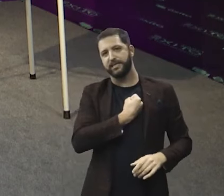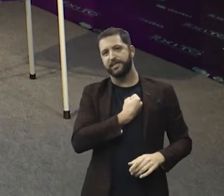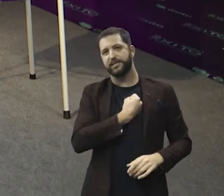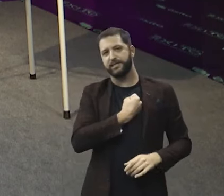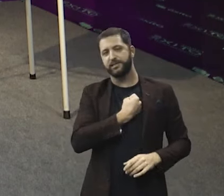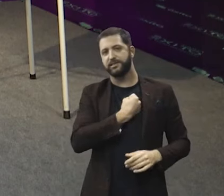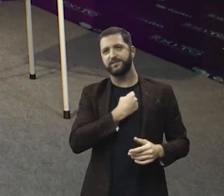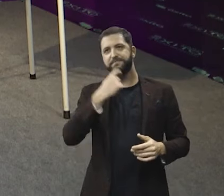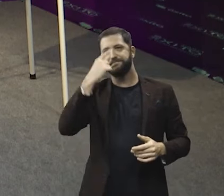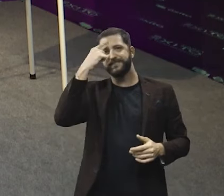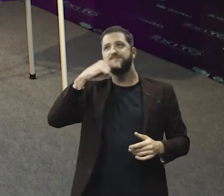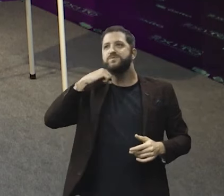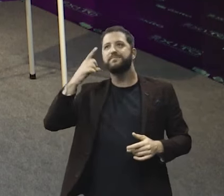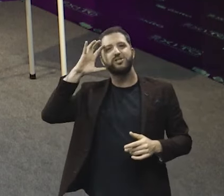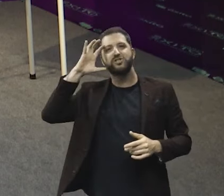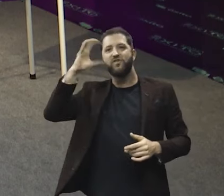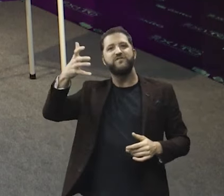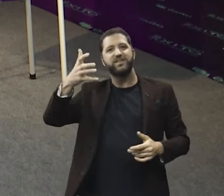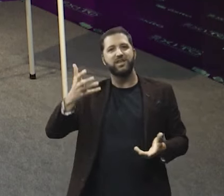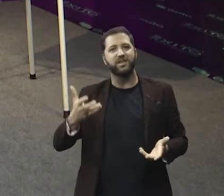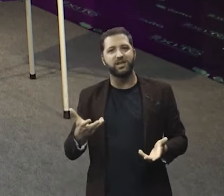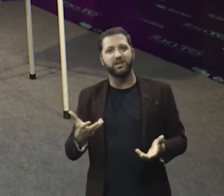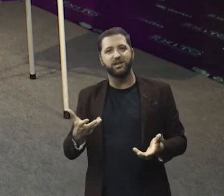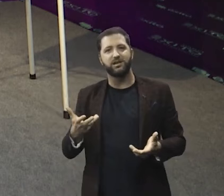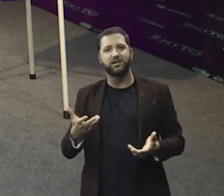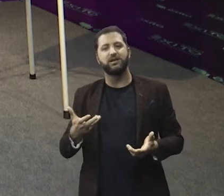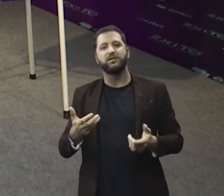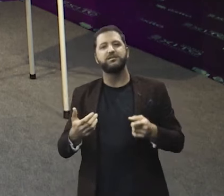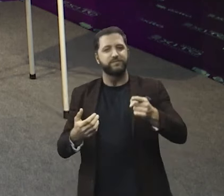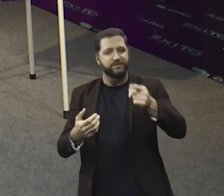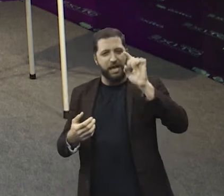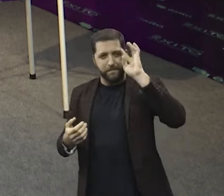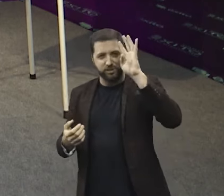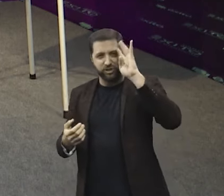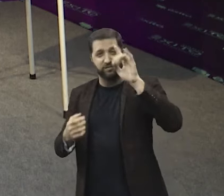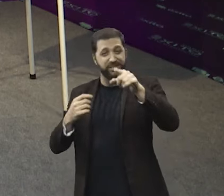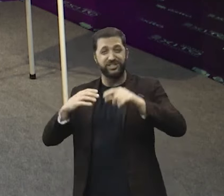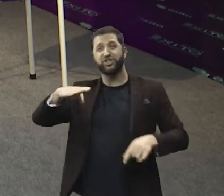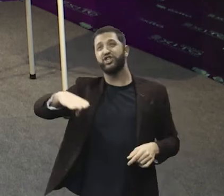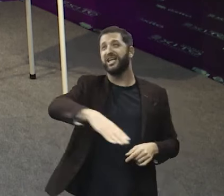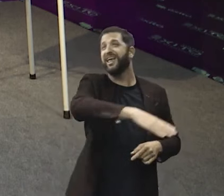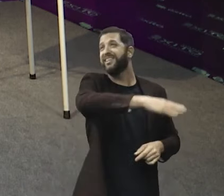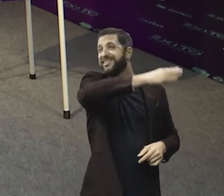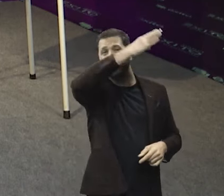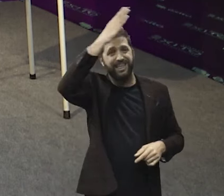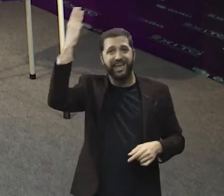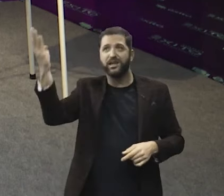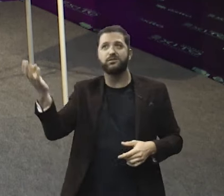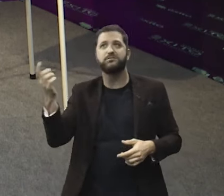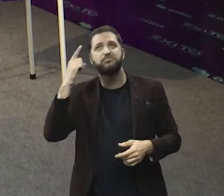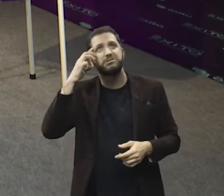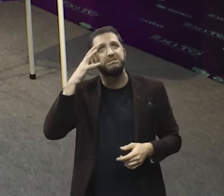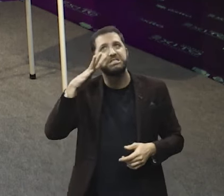daquela situação imagina você ficar oou grande parte do seu dia 5 6 8 horas dentro de uma realidade